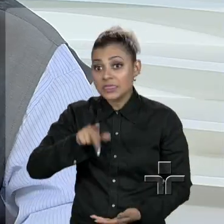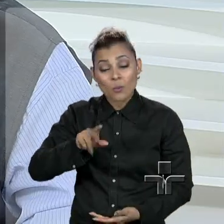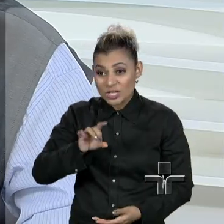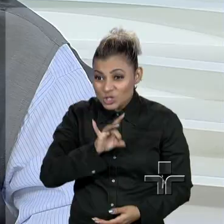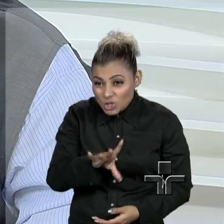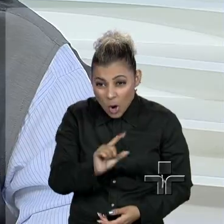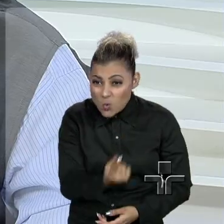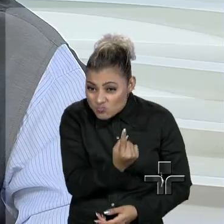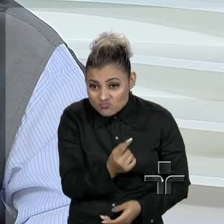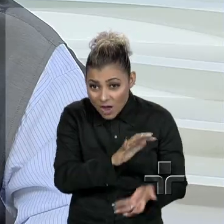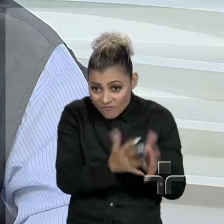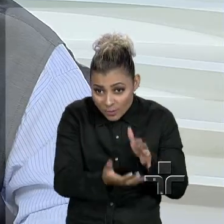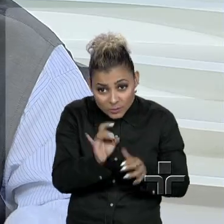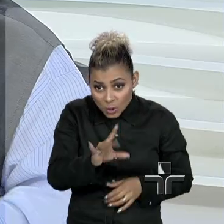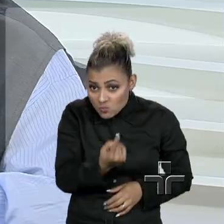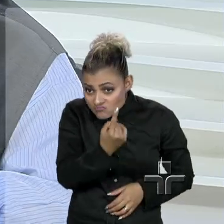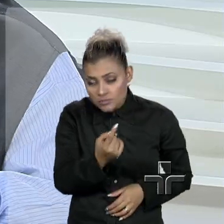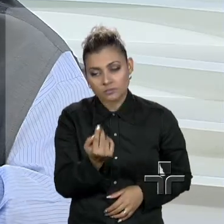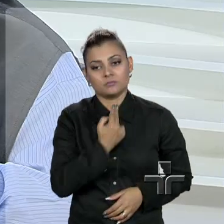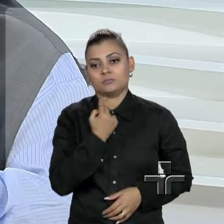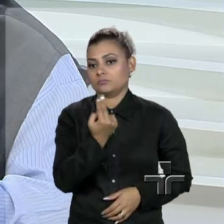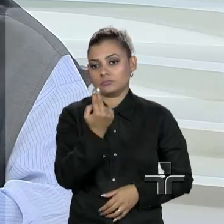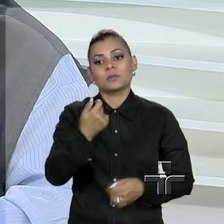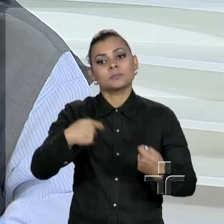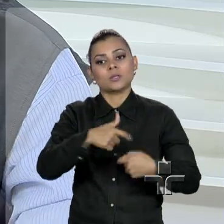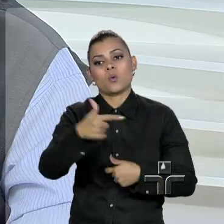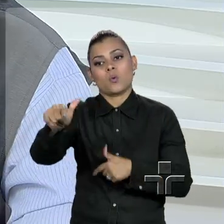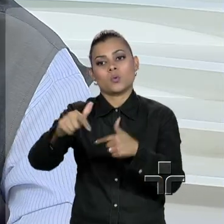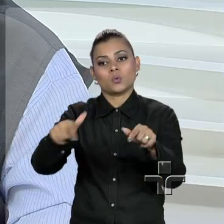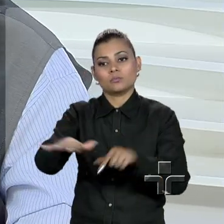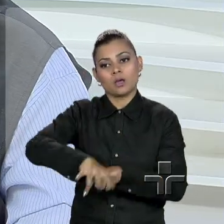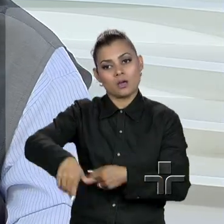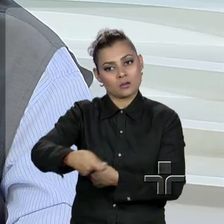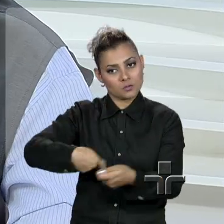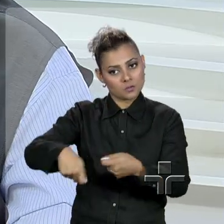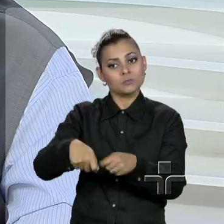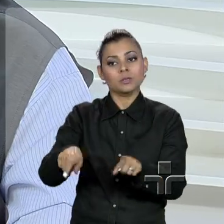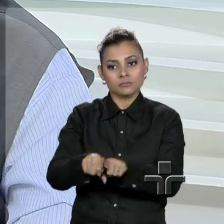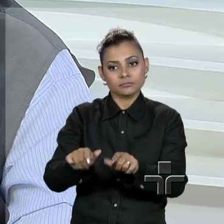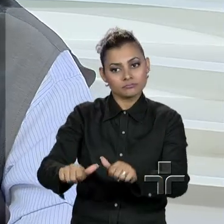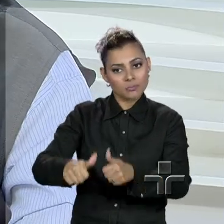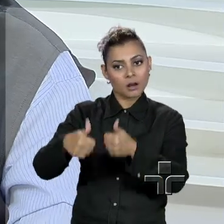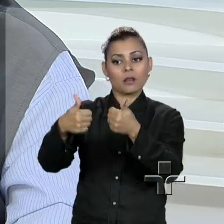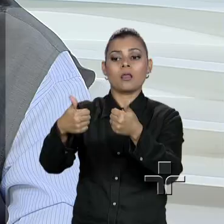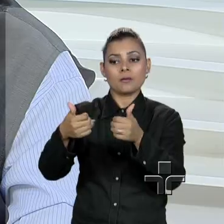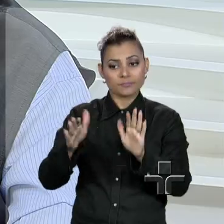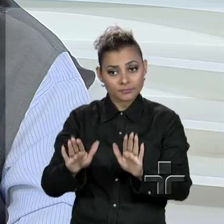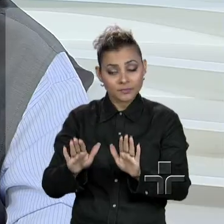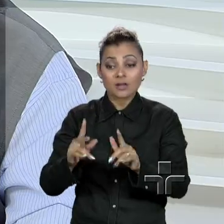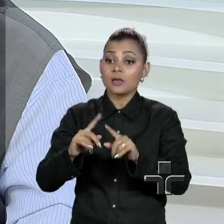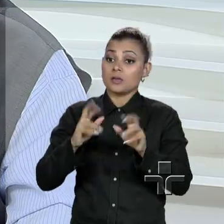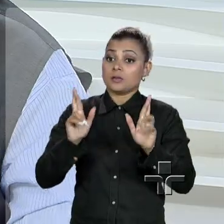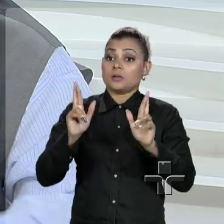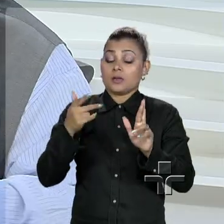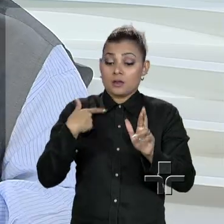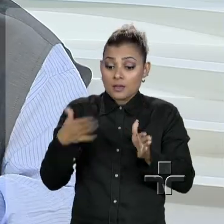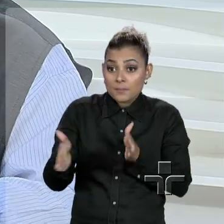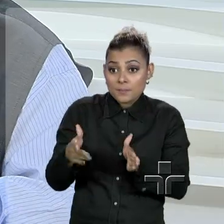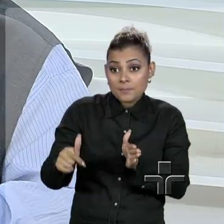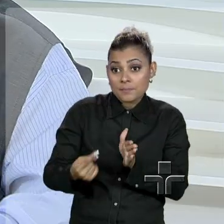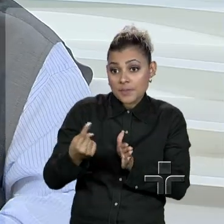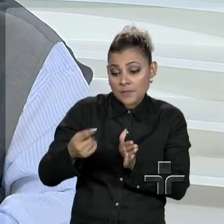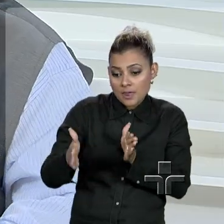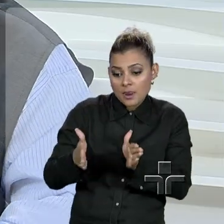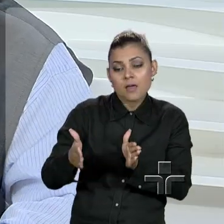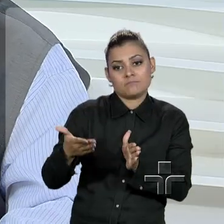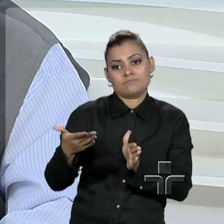suficiente para, digamos, o desembaraço da economia, que essa primeira fase seja vencida e que isso dê ao